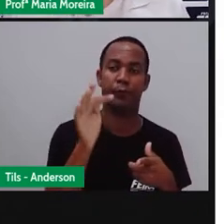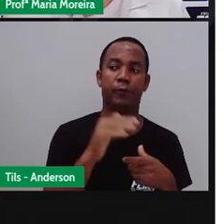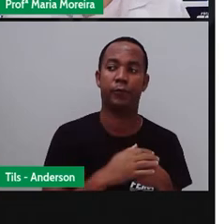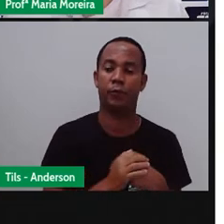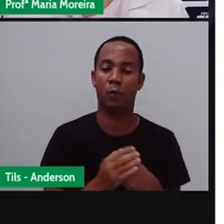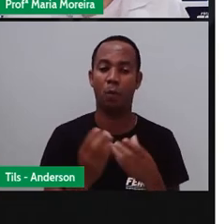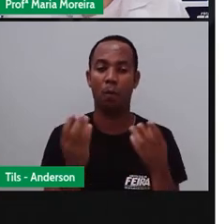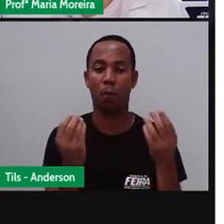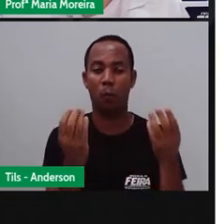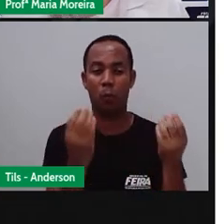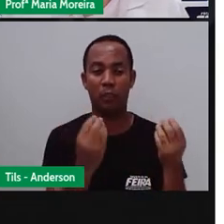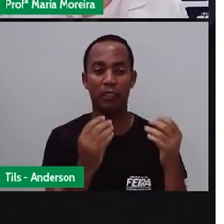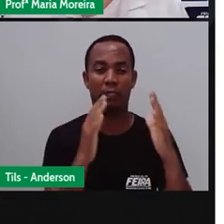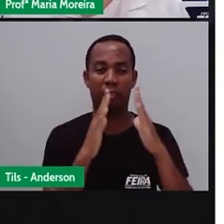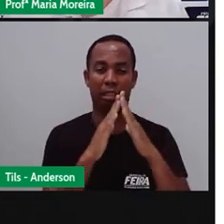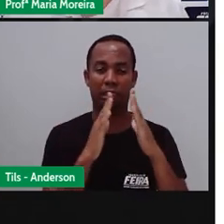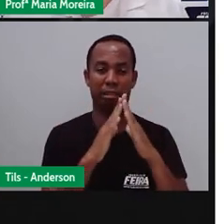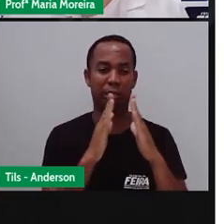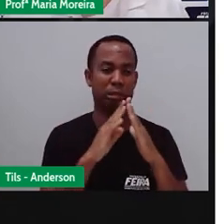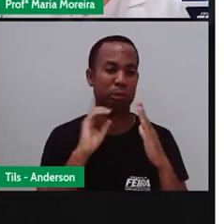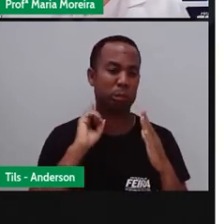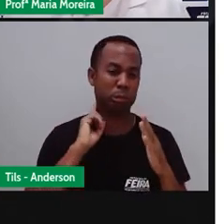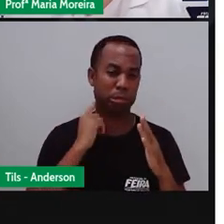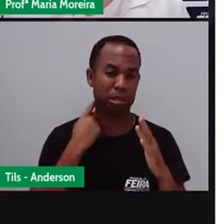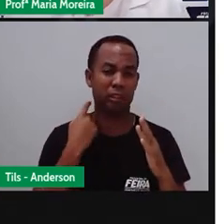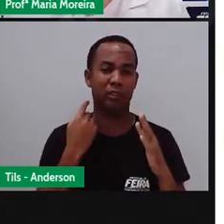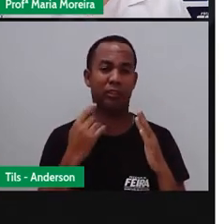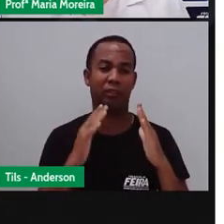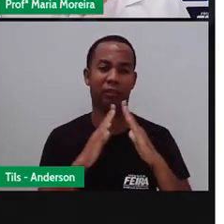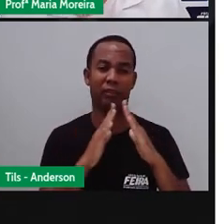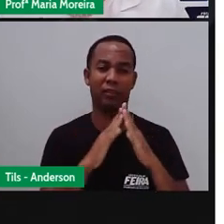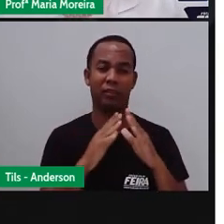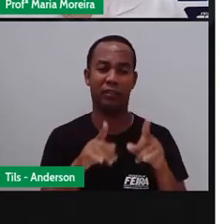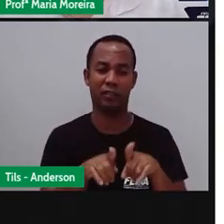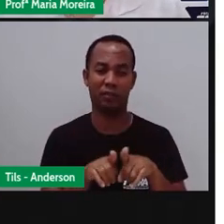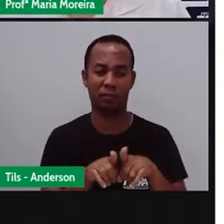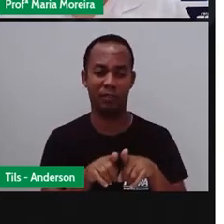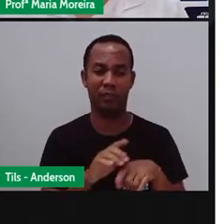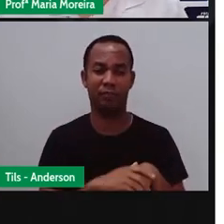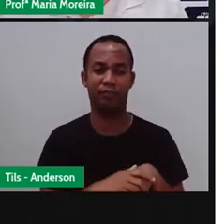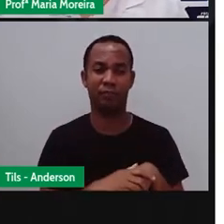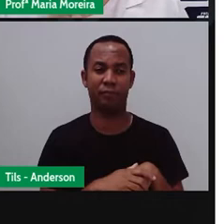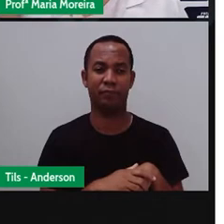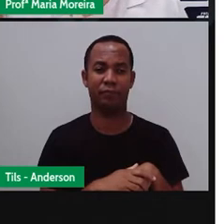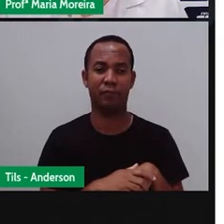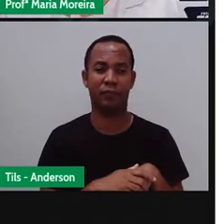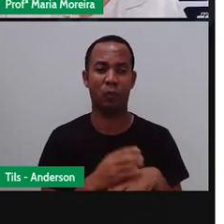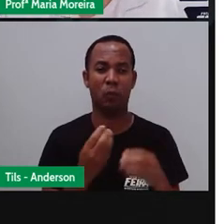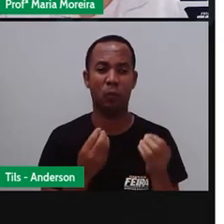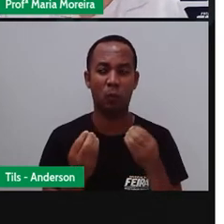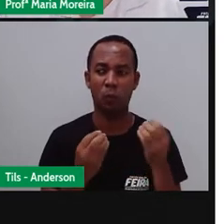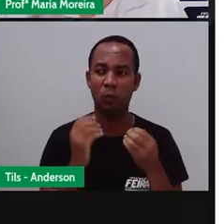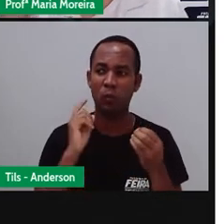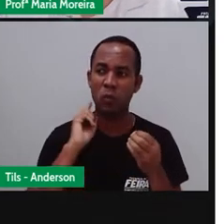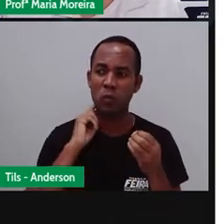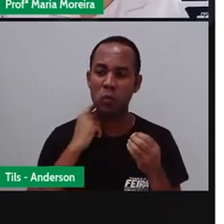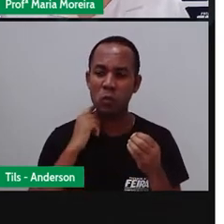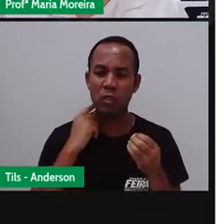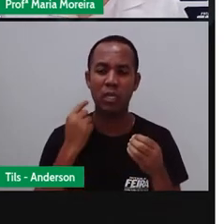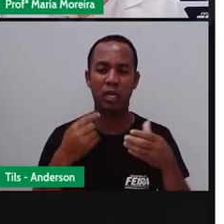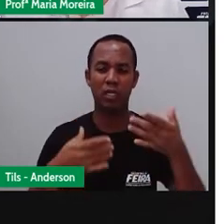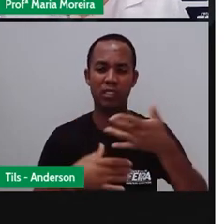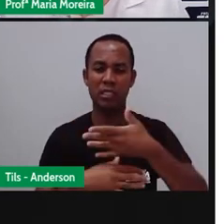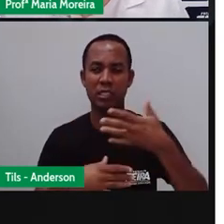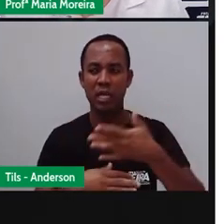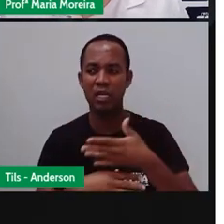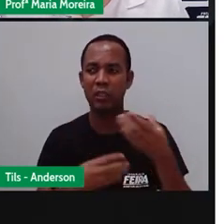Muito lixo nas casas, muito lixo para ir para os aterros, e quando esses aterros, né, o aterro, esses lixões aí, a depender da